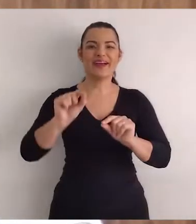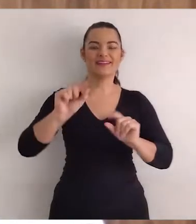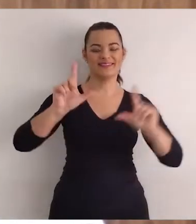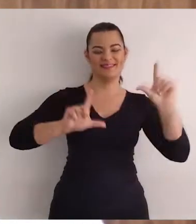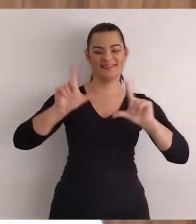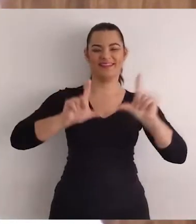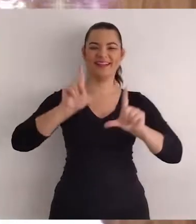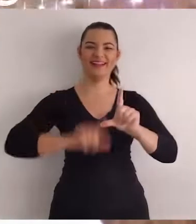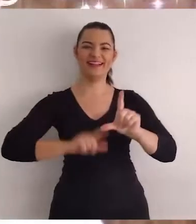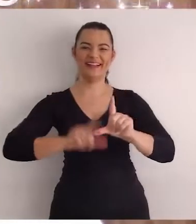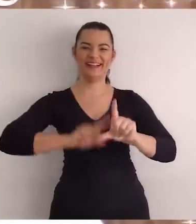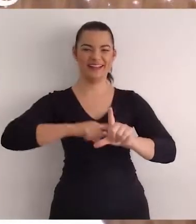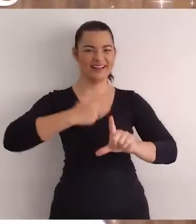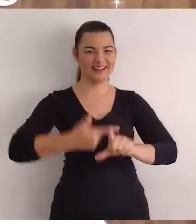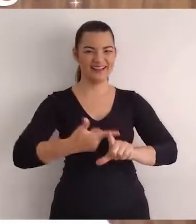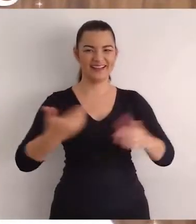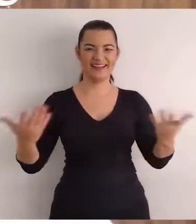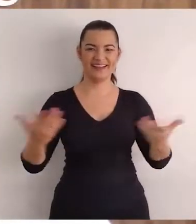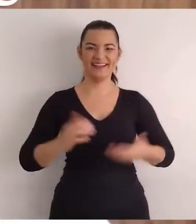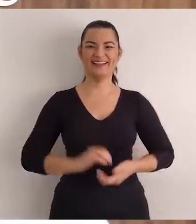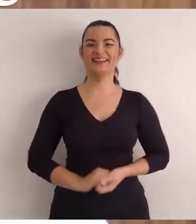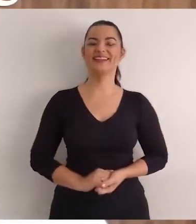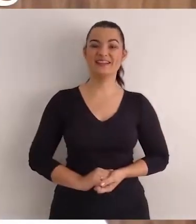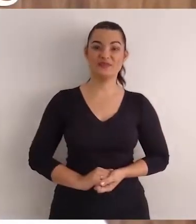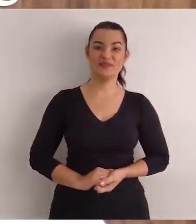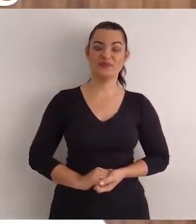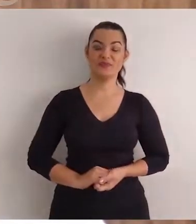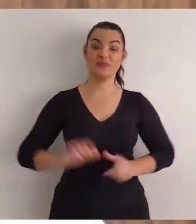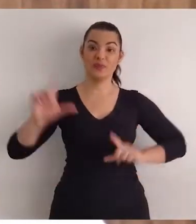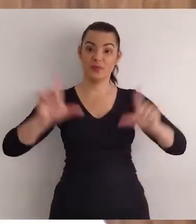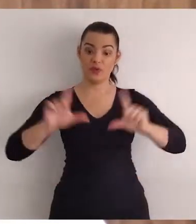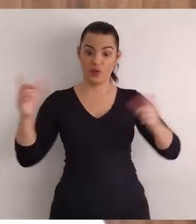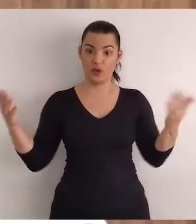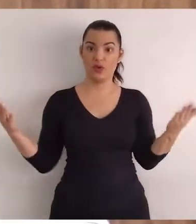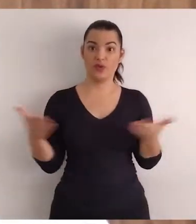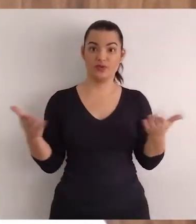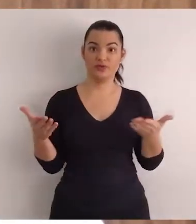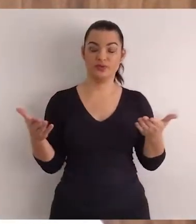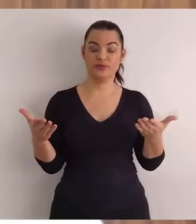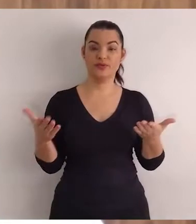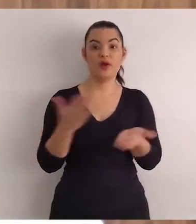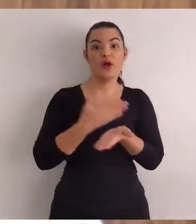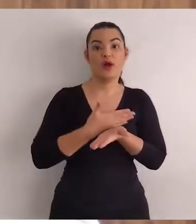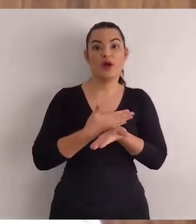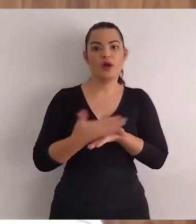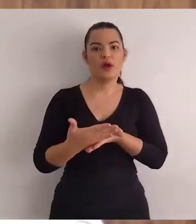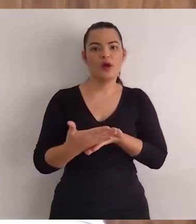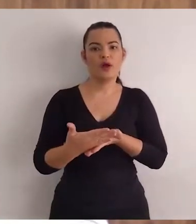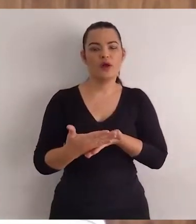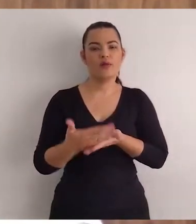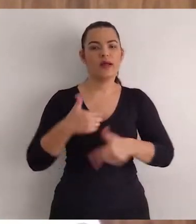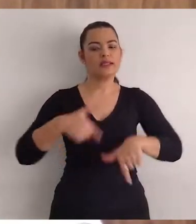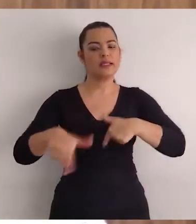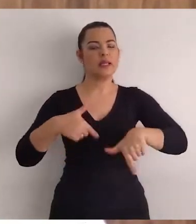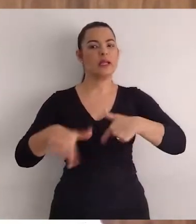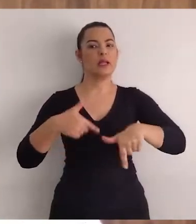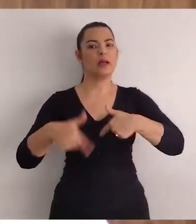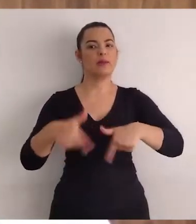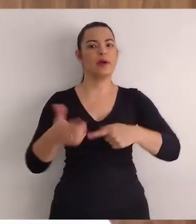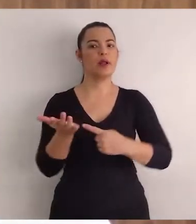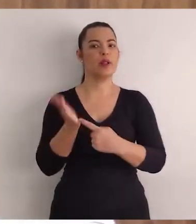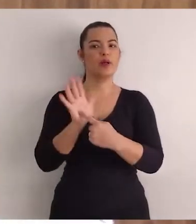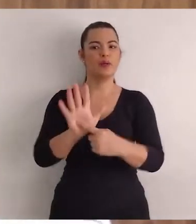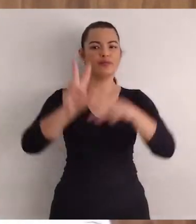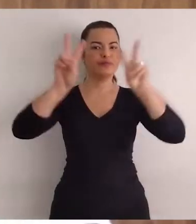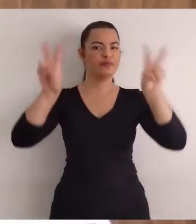Além das Letras. O programa de hoje vai iniciar os trabalhos com um novo